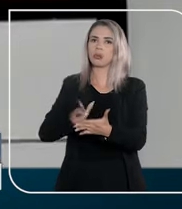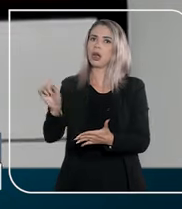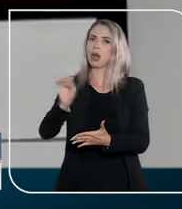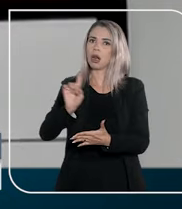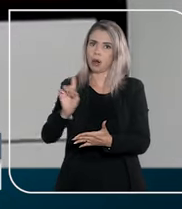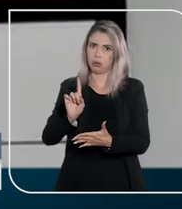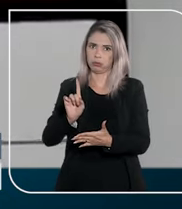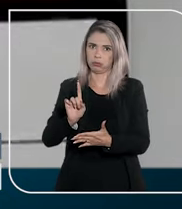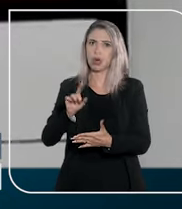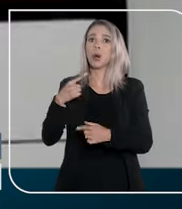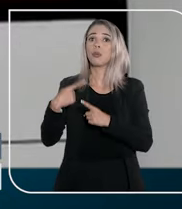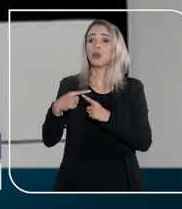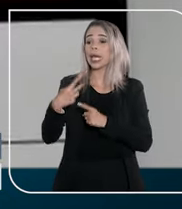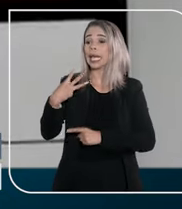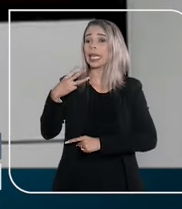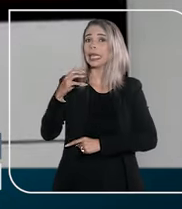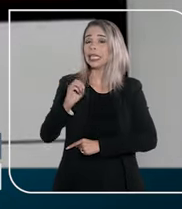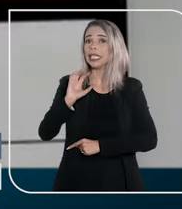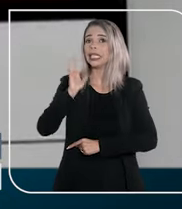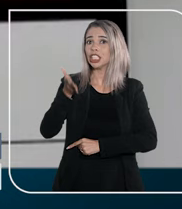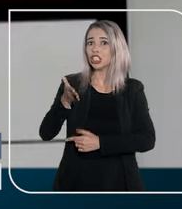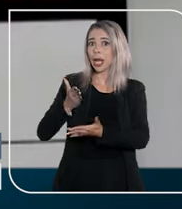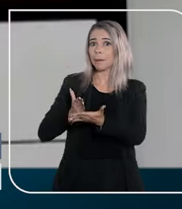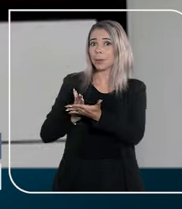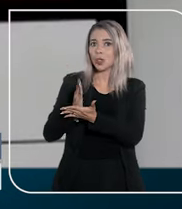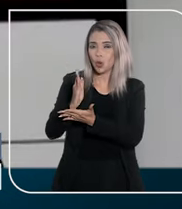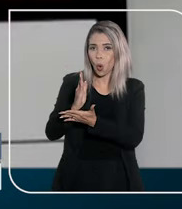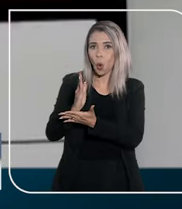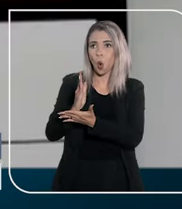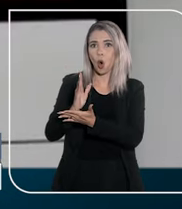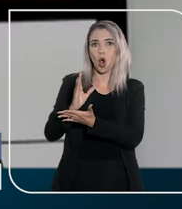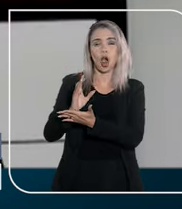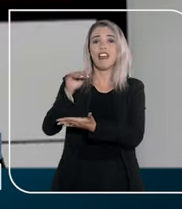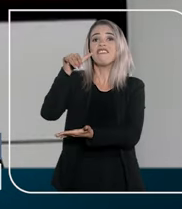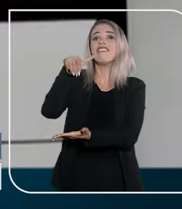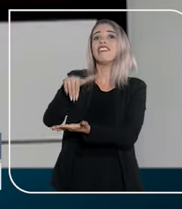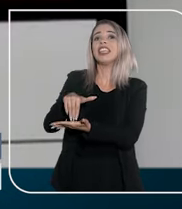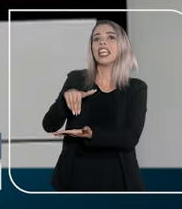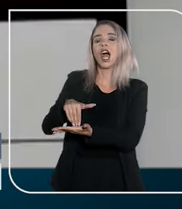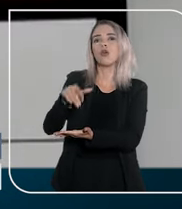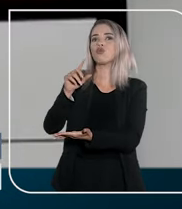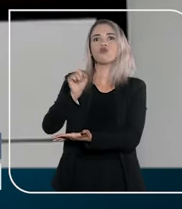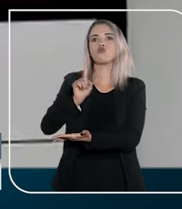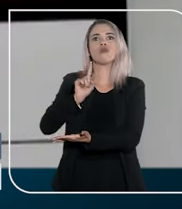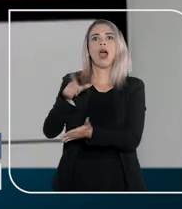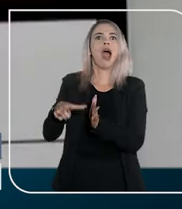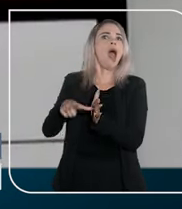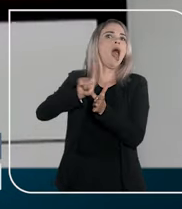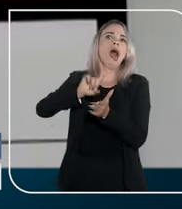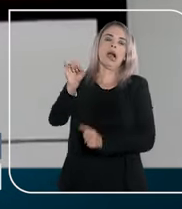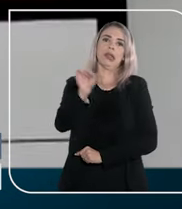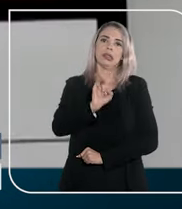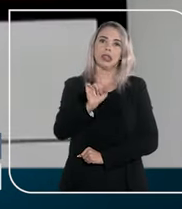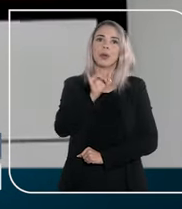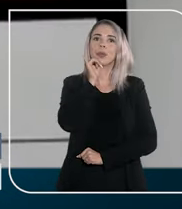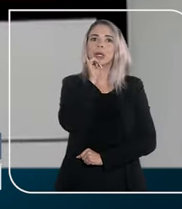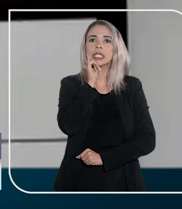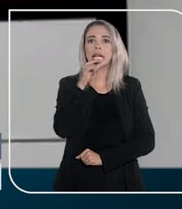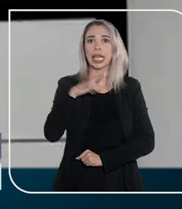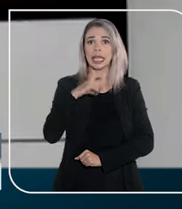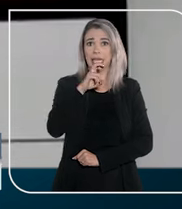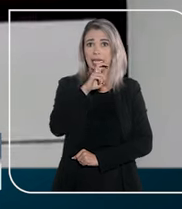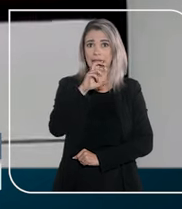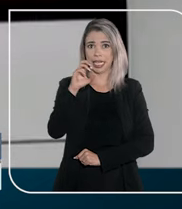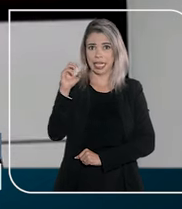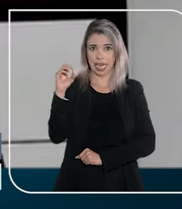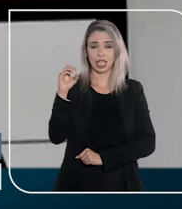aplicar este decreto ao final do concurso público, não antes. Imagina como eu disse aqui num caso de eu ter 500 vagas para a